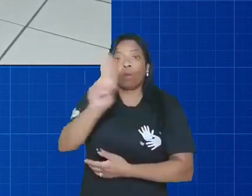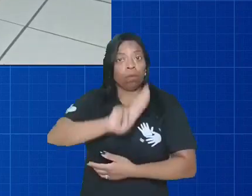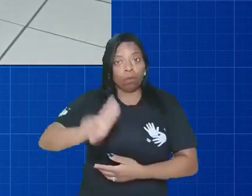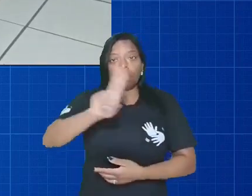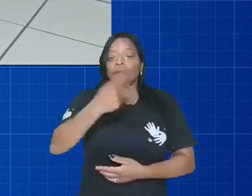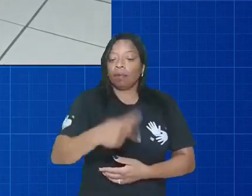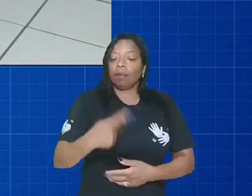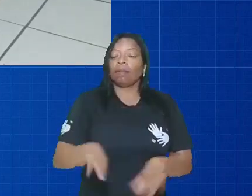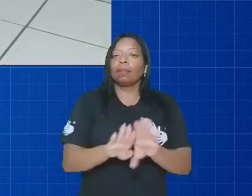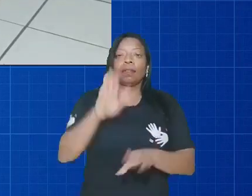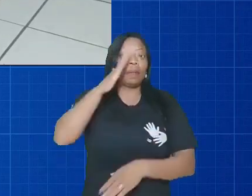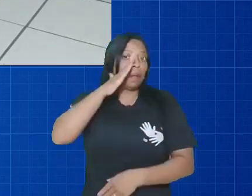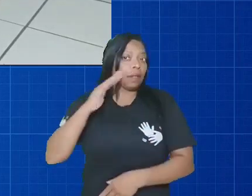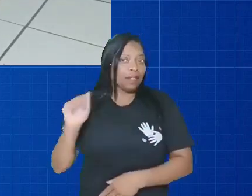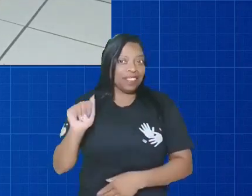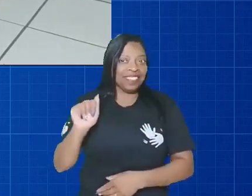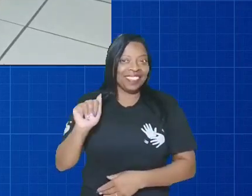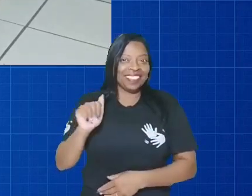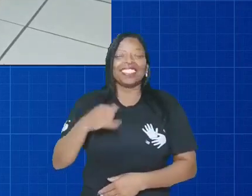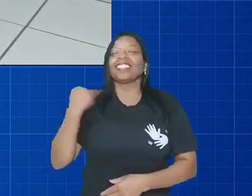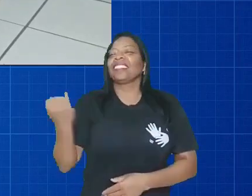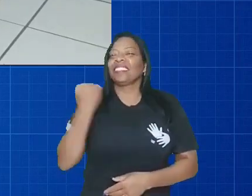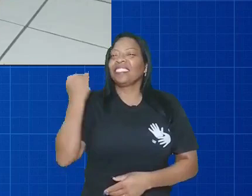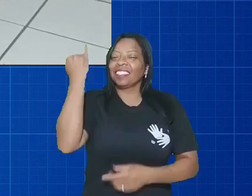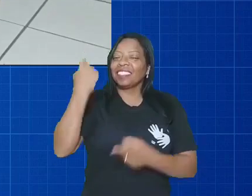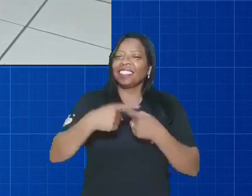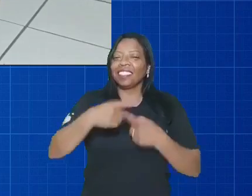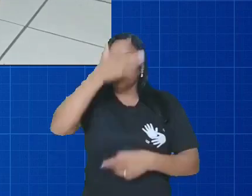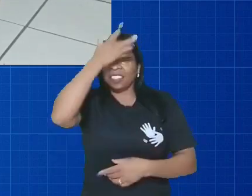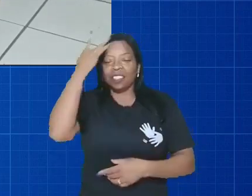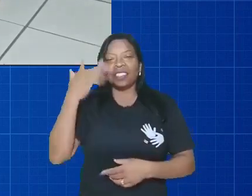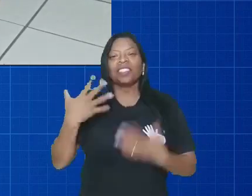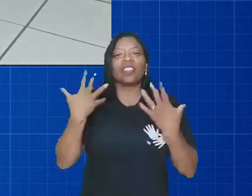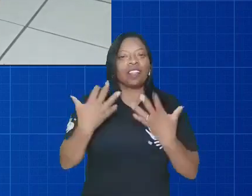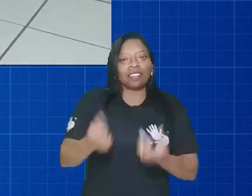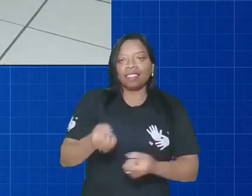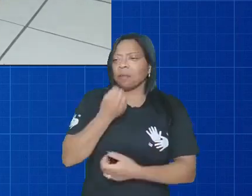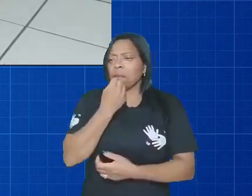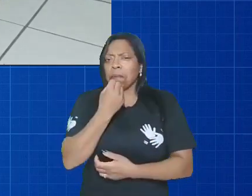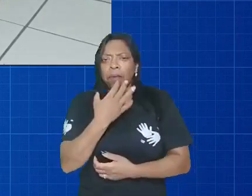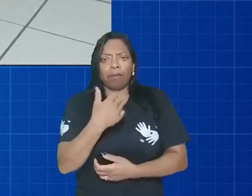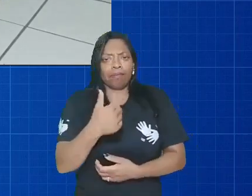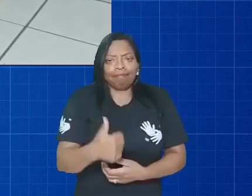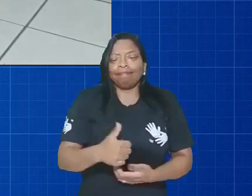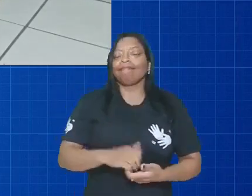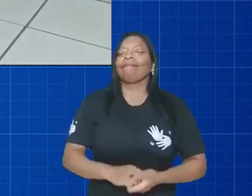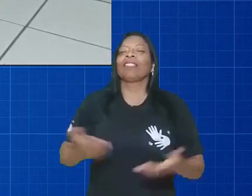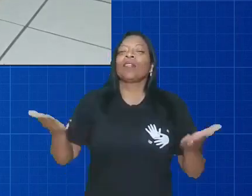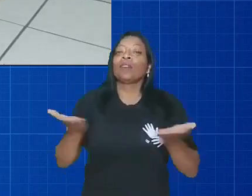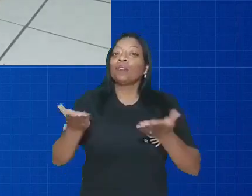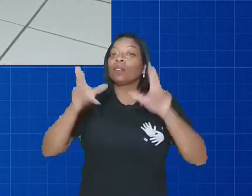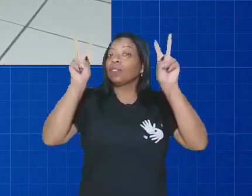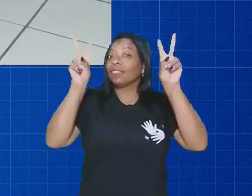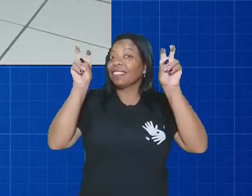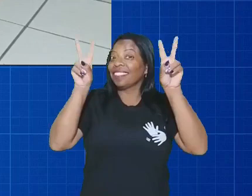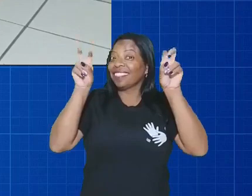usado muito isso aqui no município e tem já tido assim bastante resultado positivo. E vamos ao nosso tema então aqui